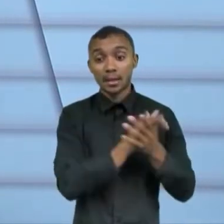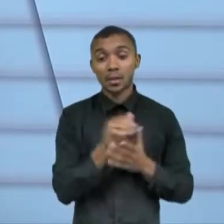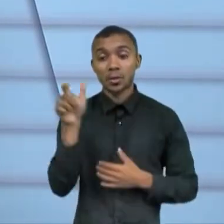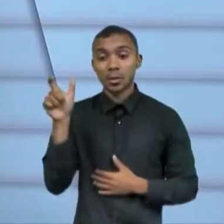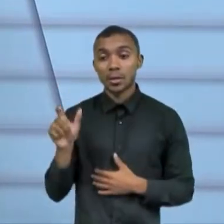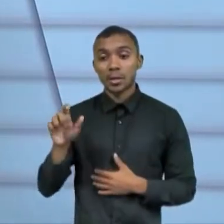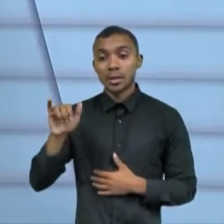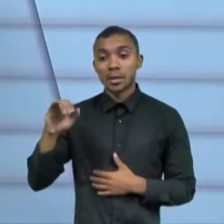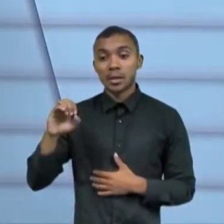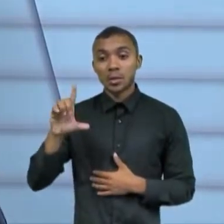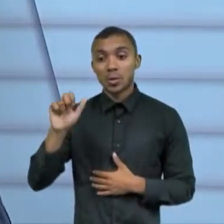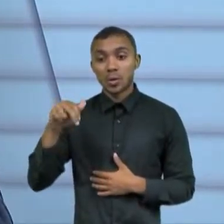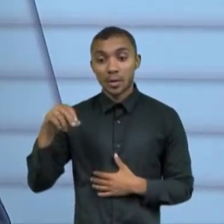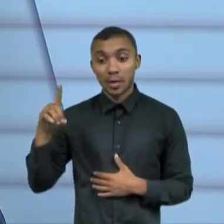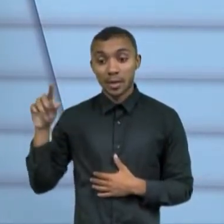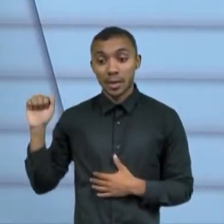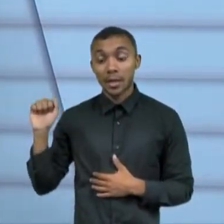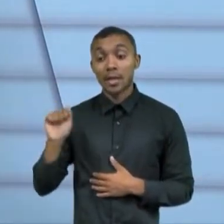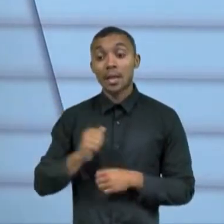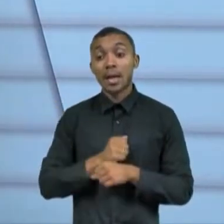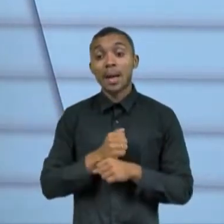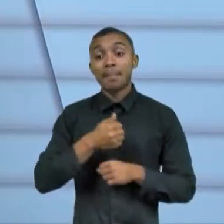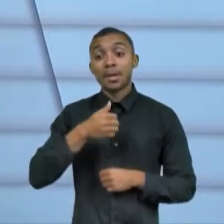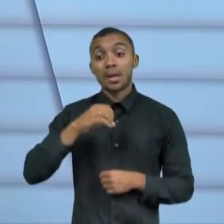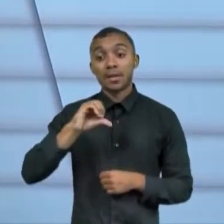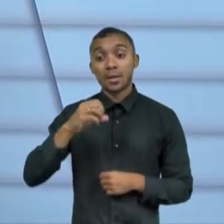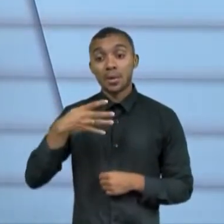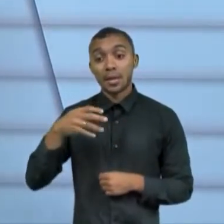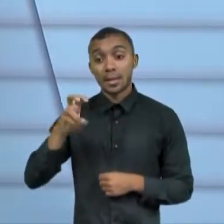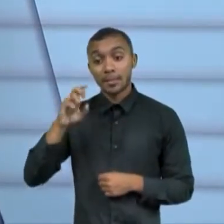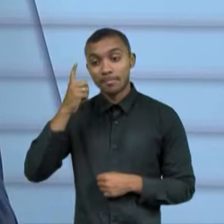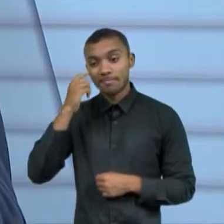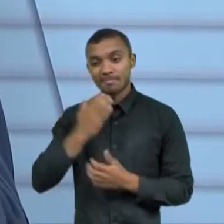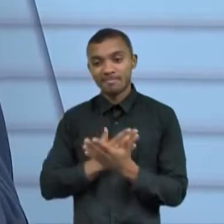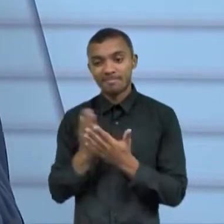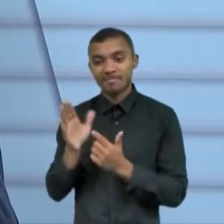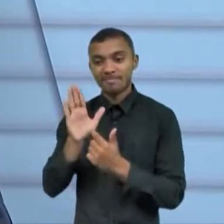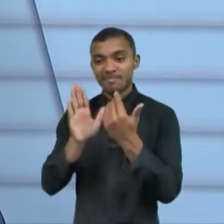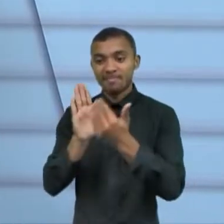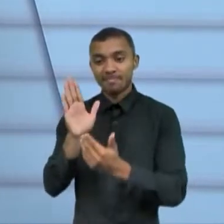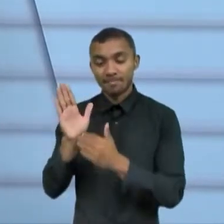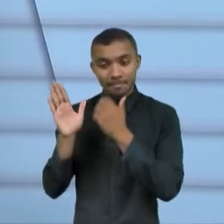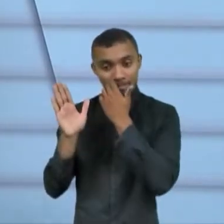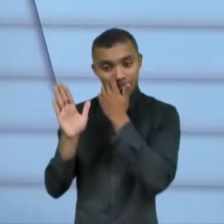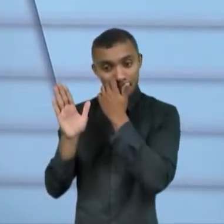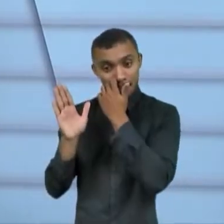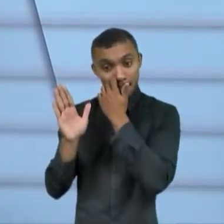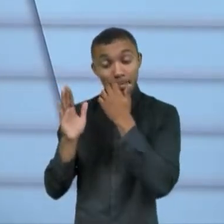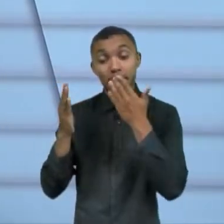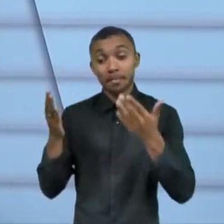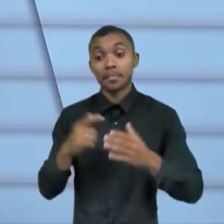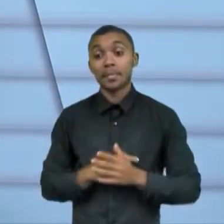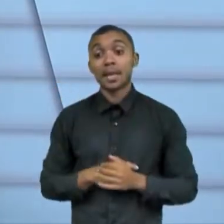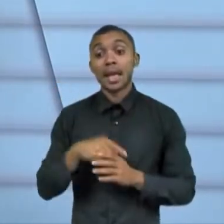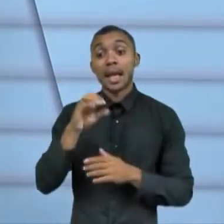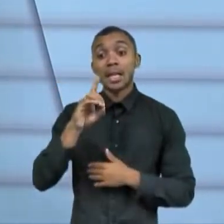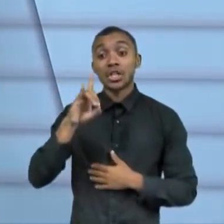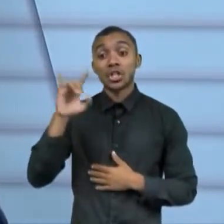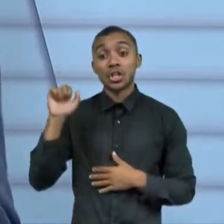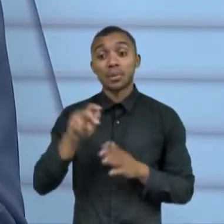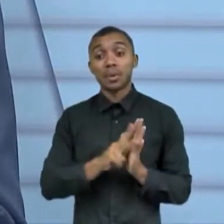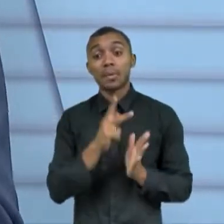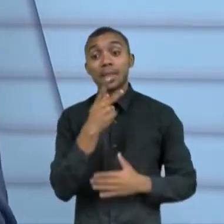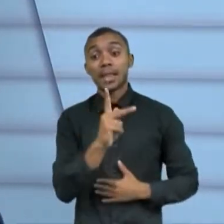Yolanda Queiroz, em 1945. A obra será apresentada pela escritora Socorro Acioli. Quer dizer, é a data do